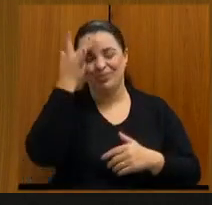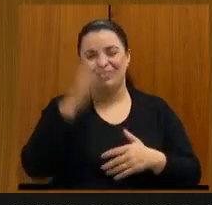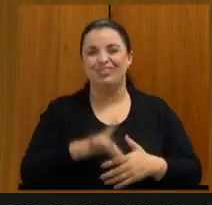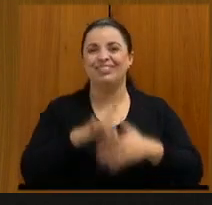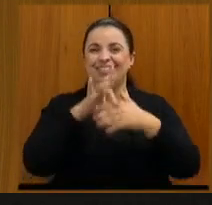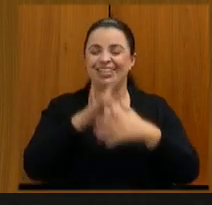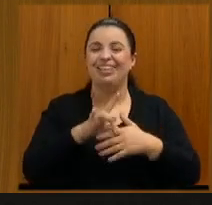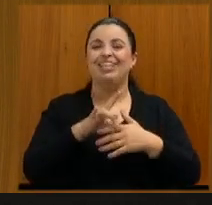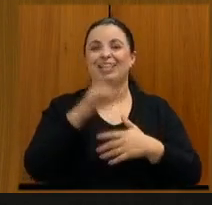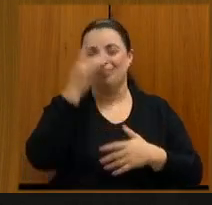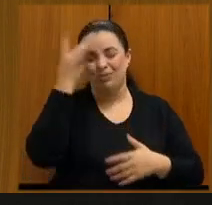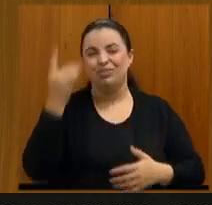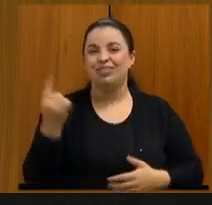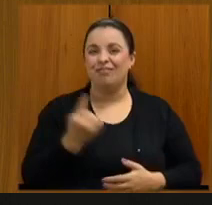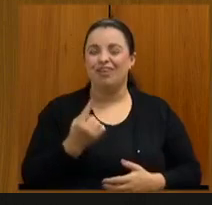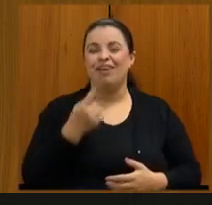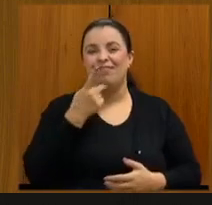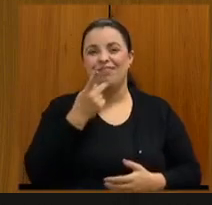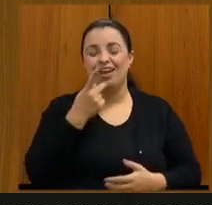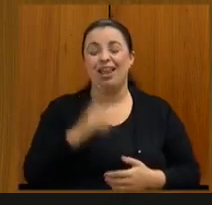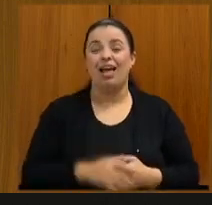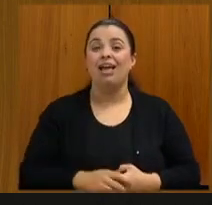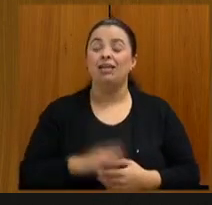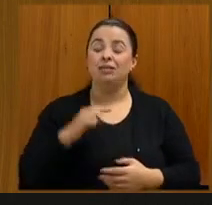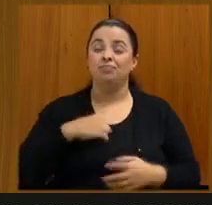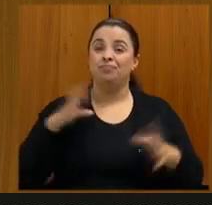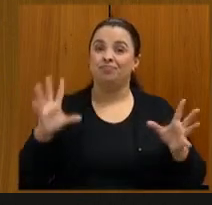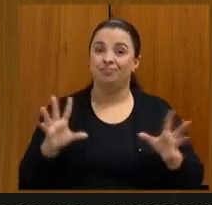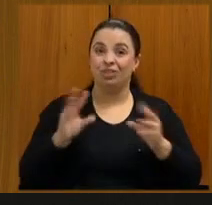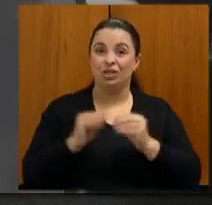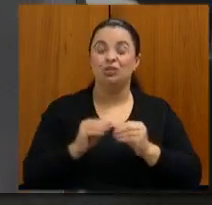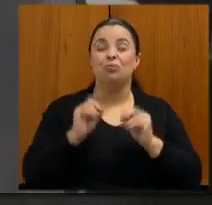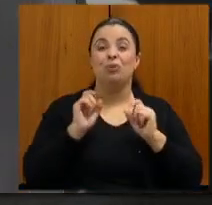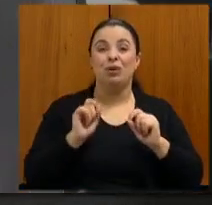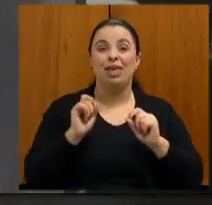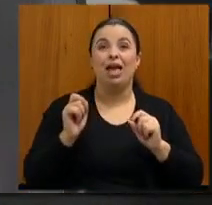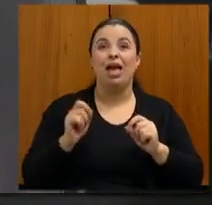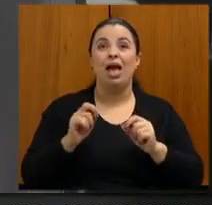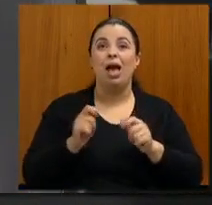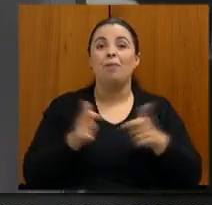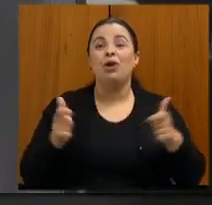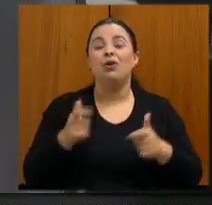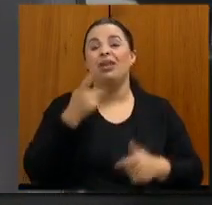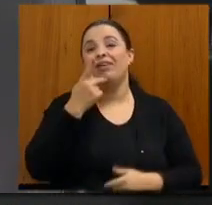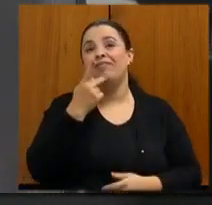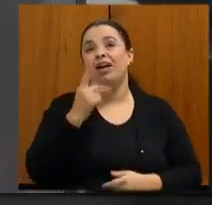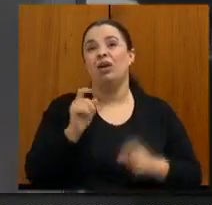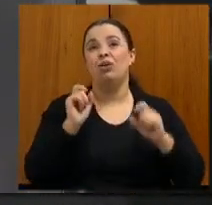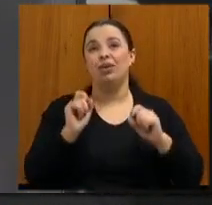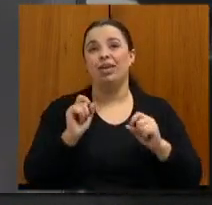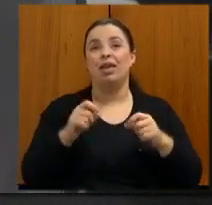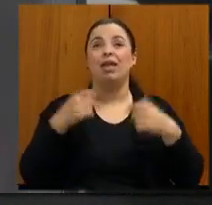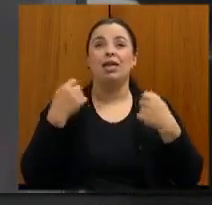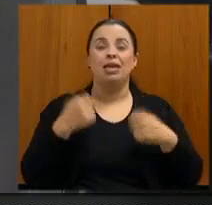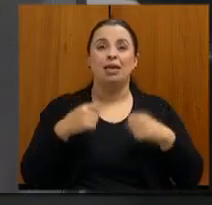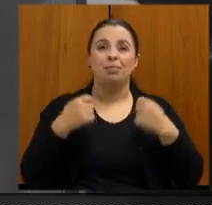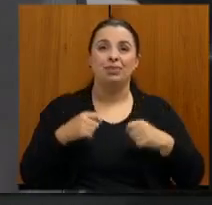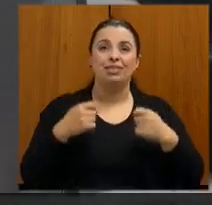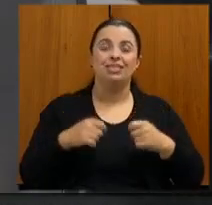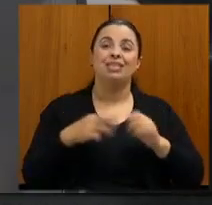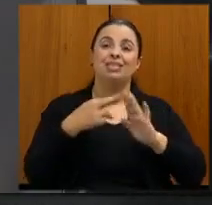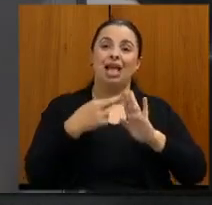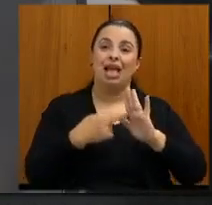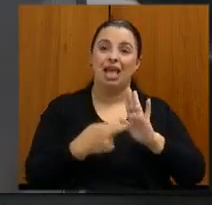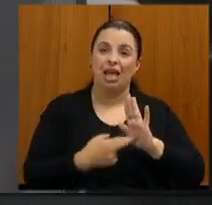trouxeram eu acho que em resumo o que a maioria tá dizendo é que é precisa da